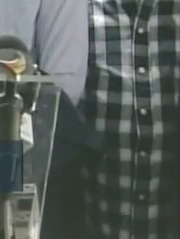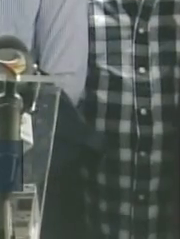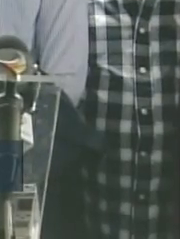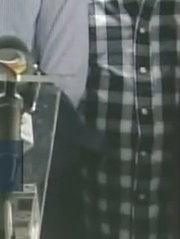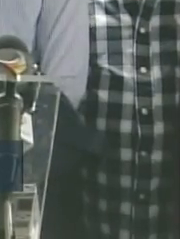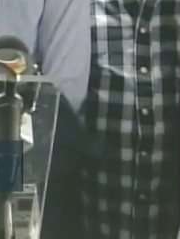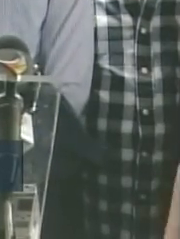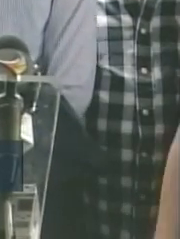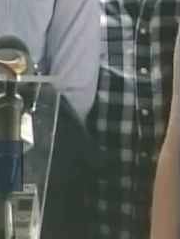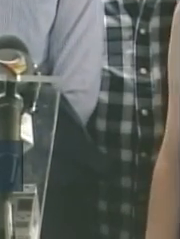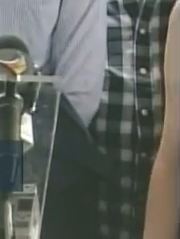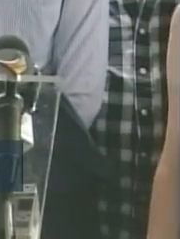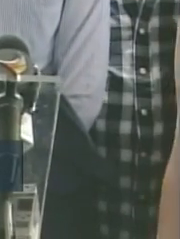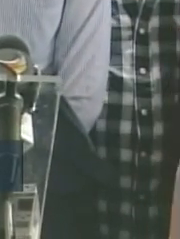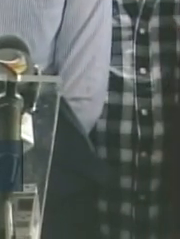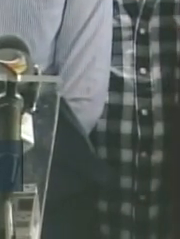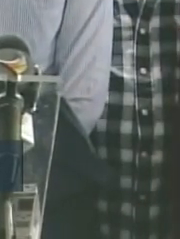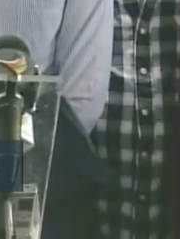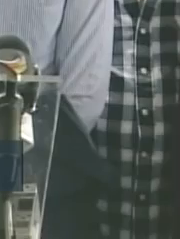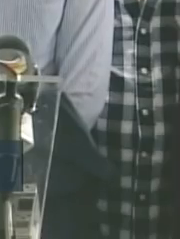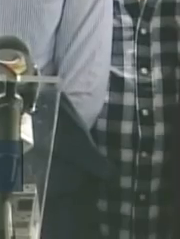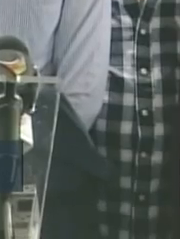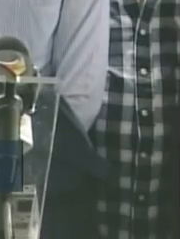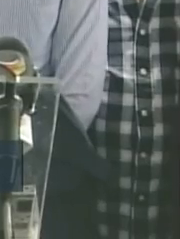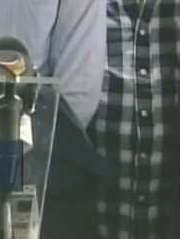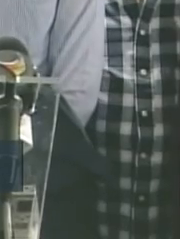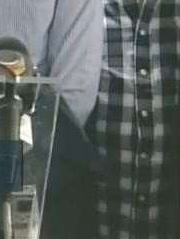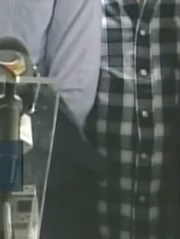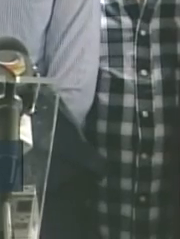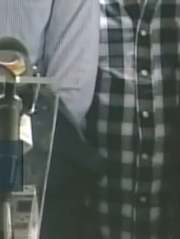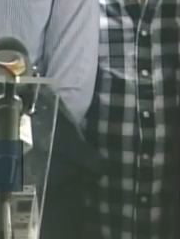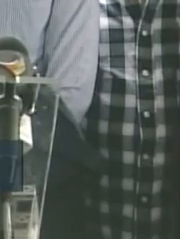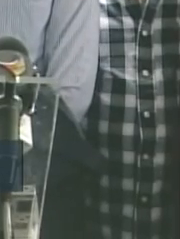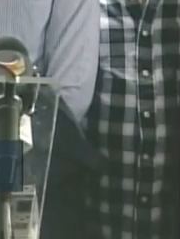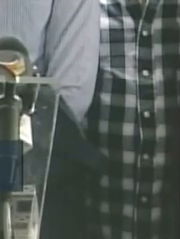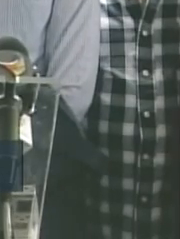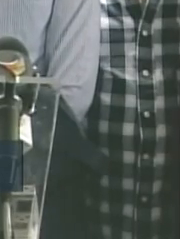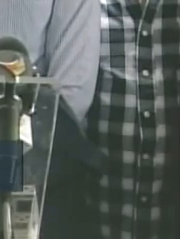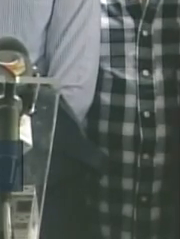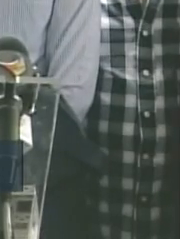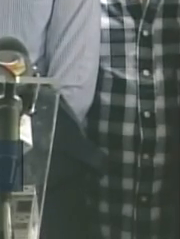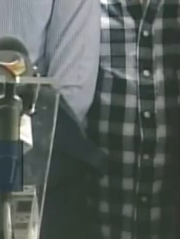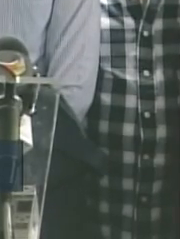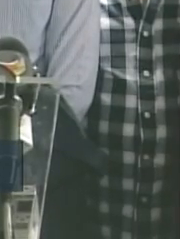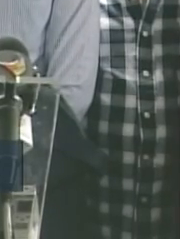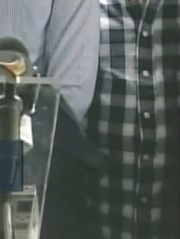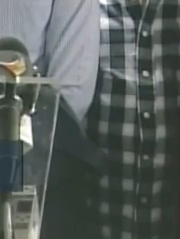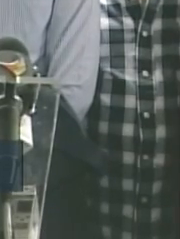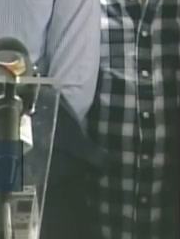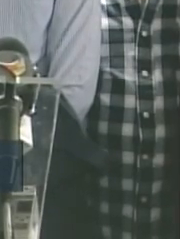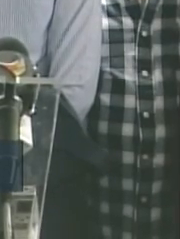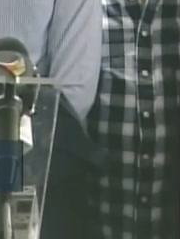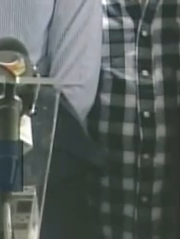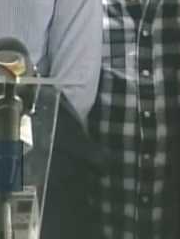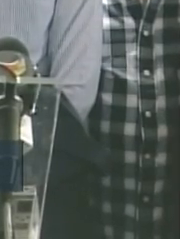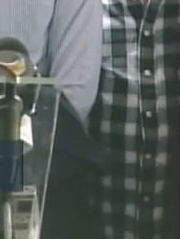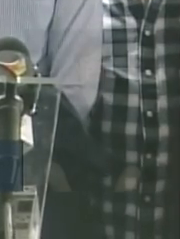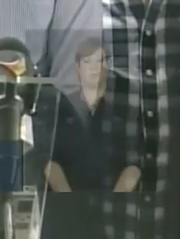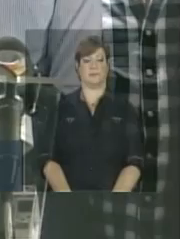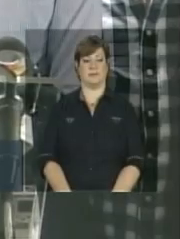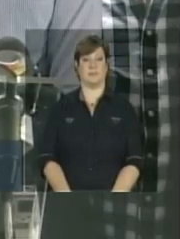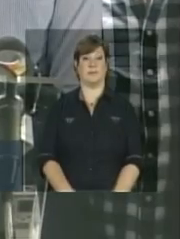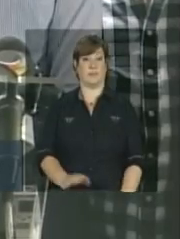e existe a possibilidade, vem se atrasando, existe a possibilidade da senhora de tirar muita emissão a Petrobras para garantir que ela corra nos prazos?